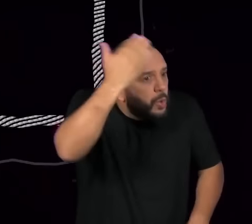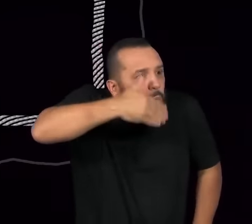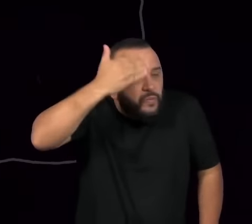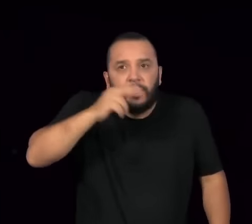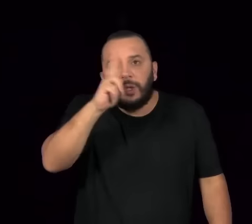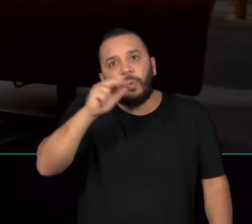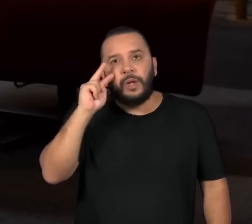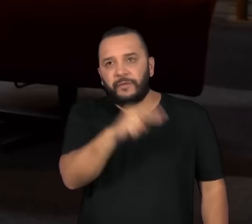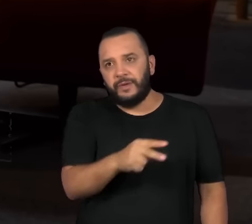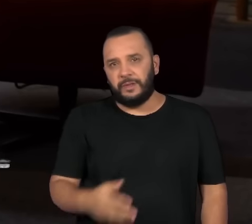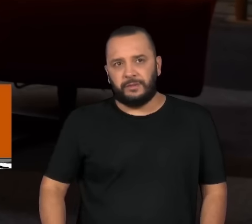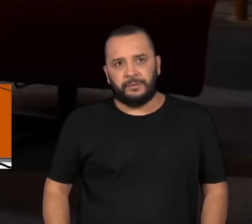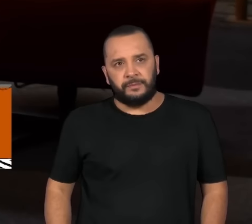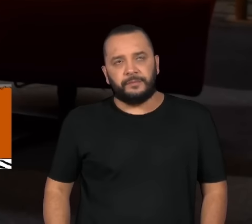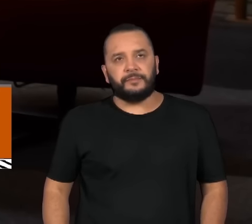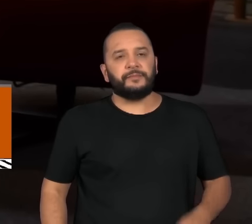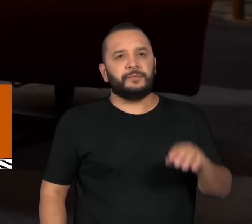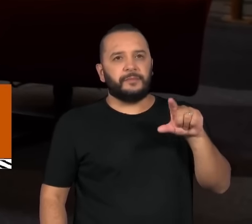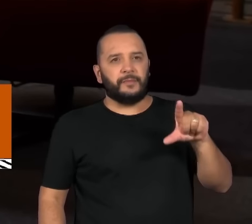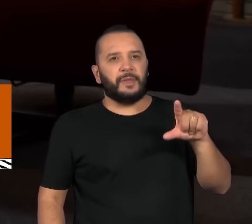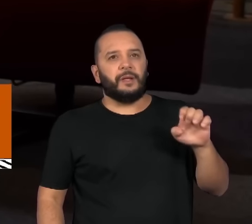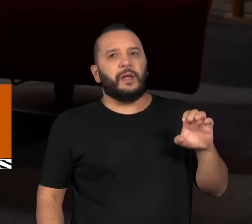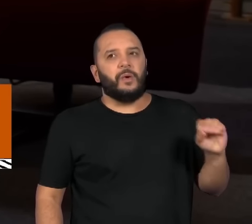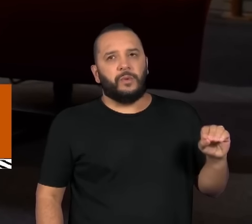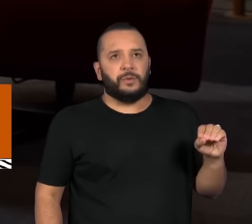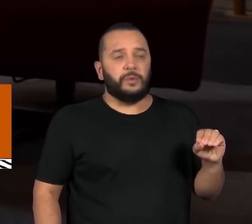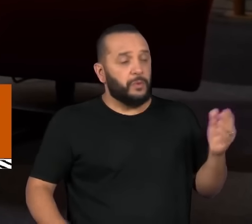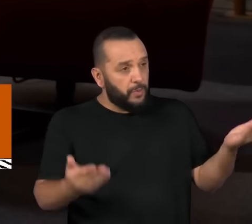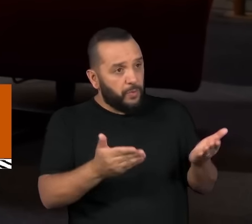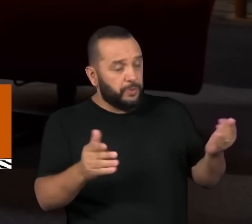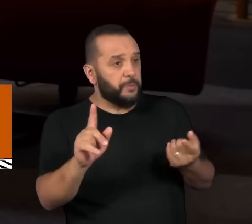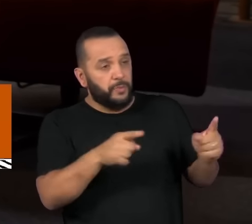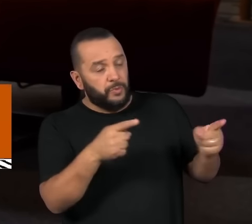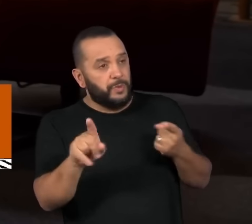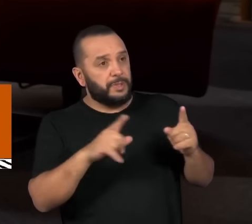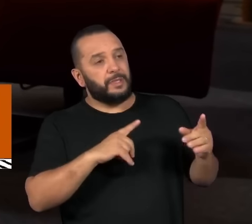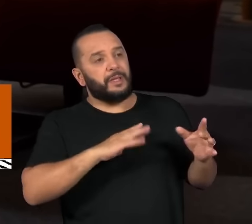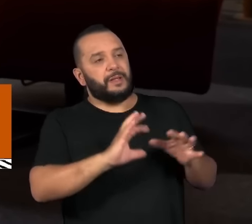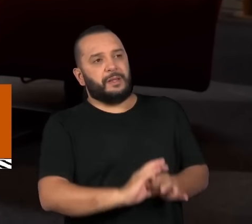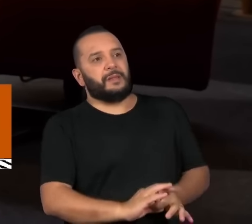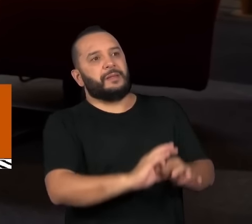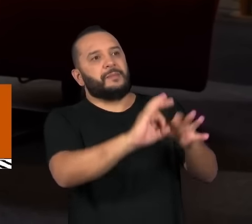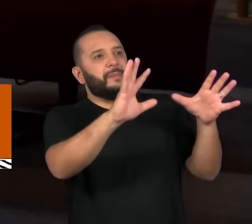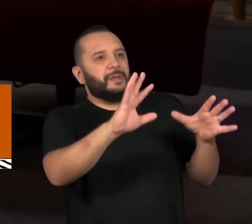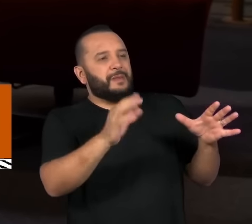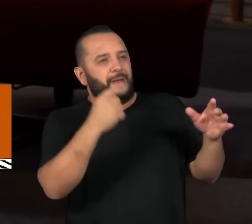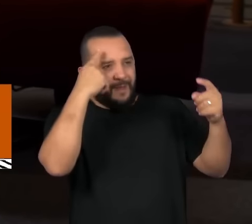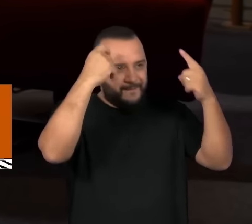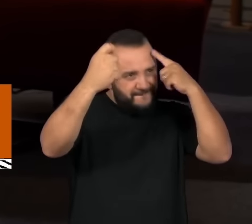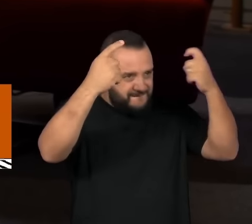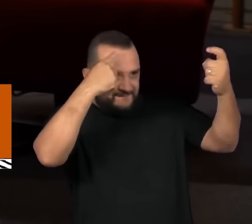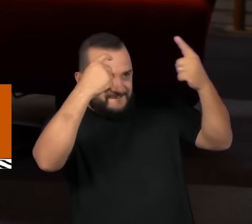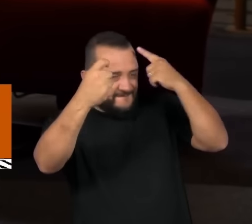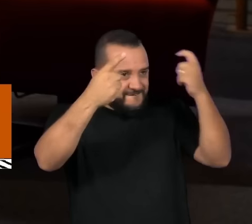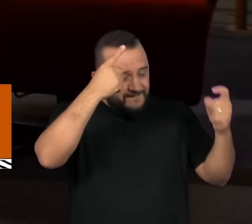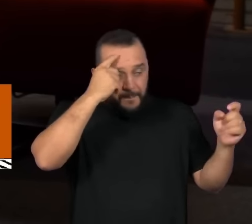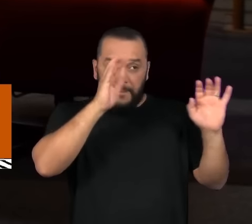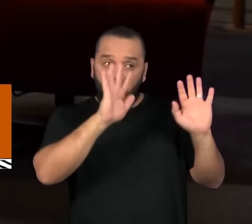coisas. Léo Augusto, hoje os músicos têm mais liberdade para entregar a obra como bem entendem ou ainda é